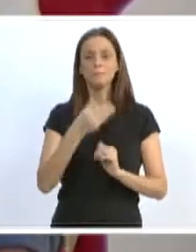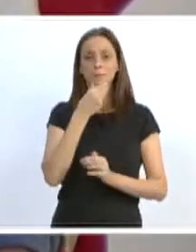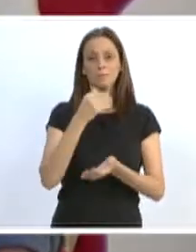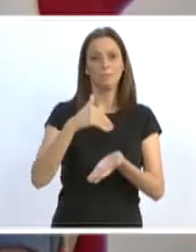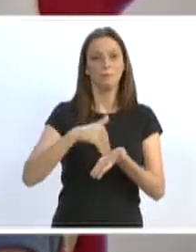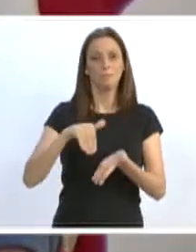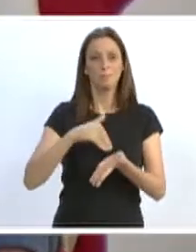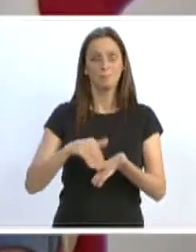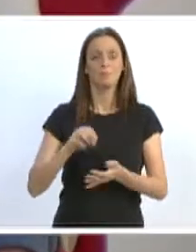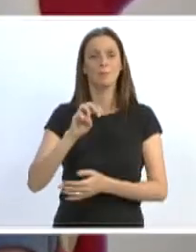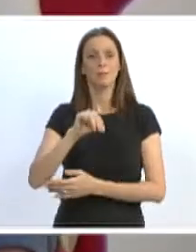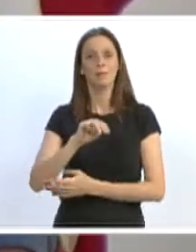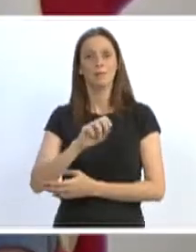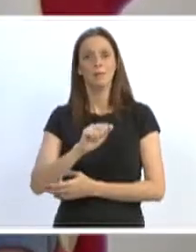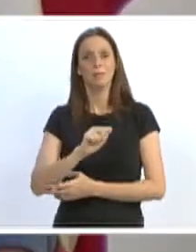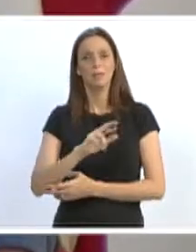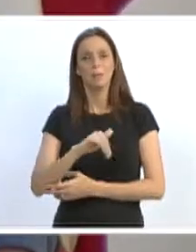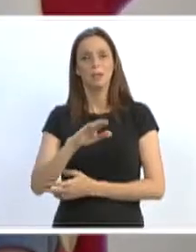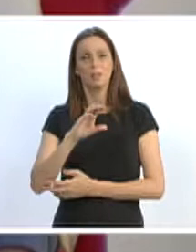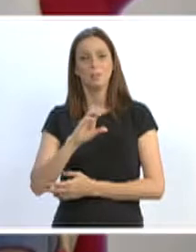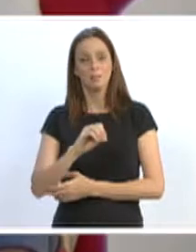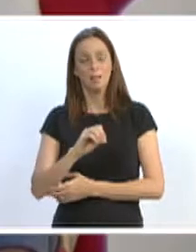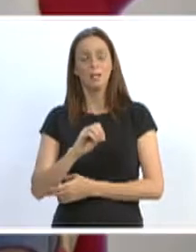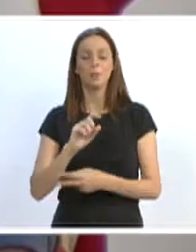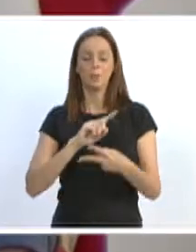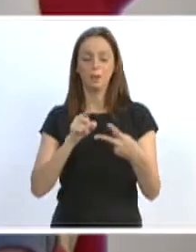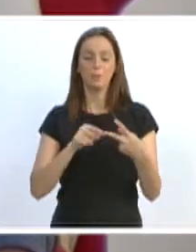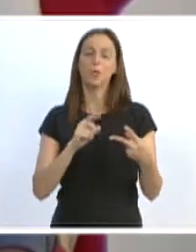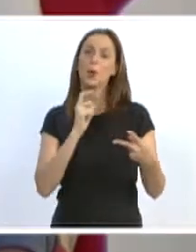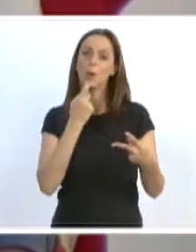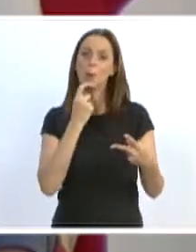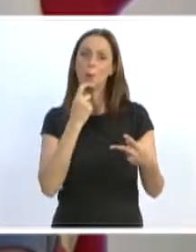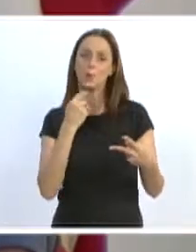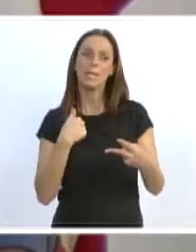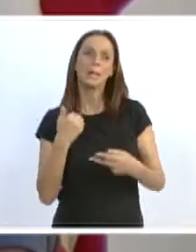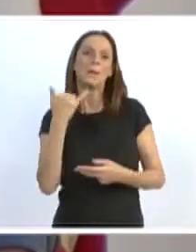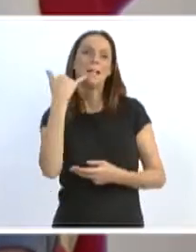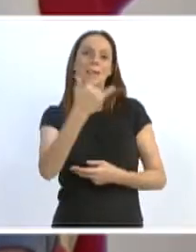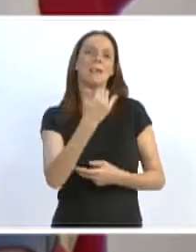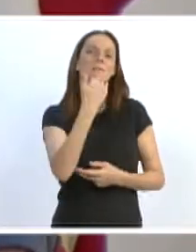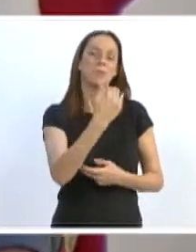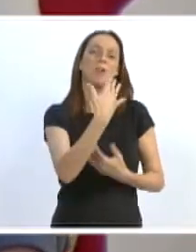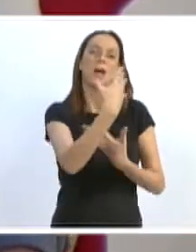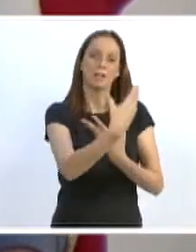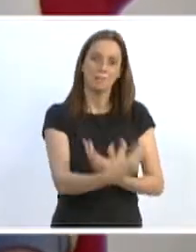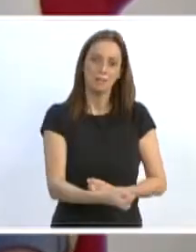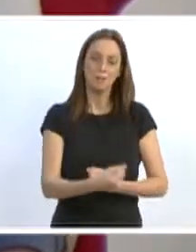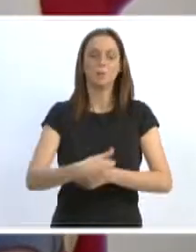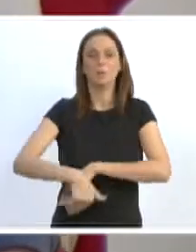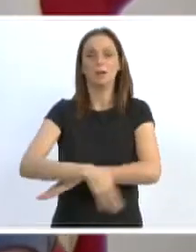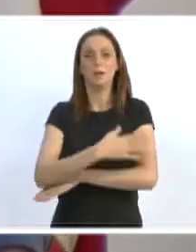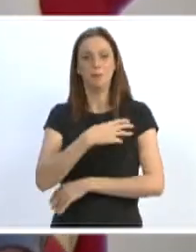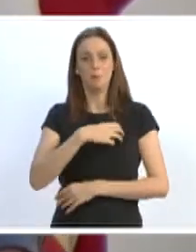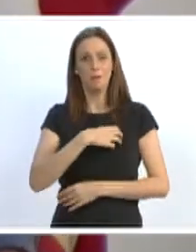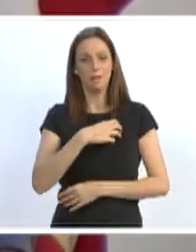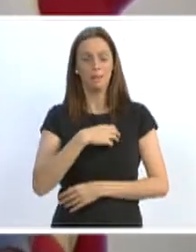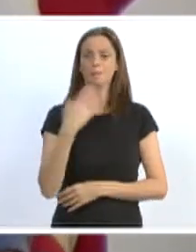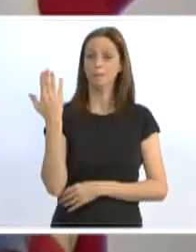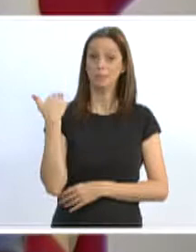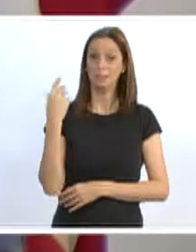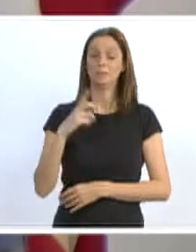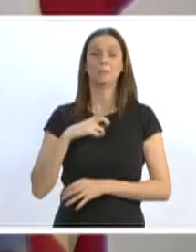marcelo surubim eo robinho que atenderam o pedido desse vereador com relação à rua bahia tínhamos